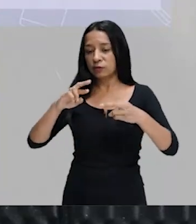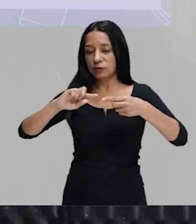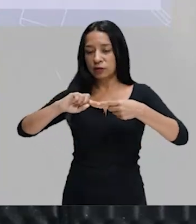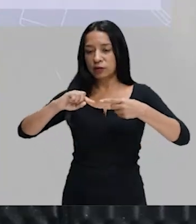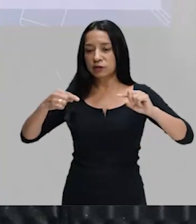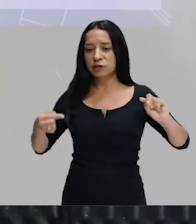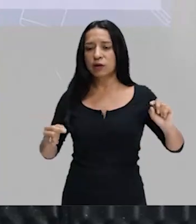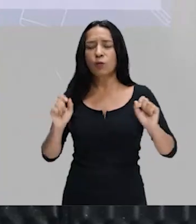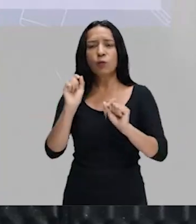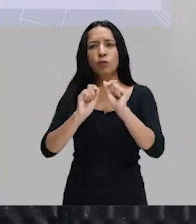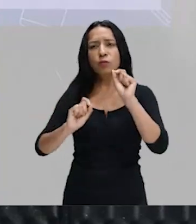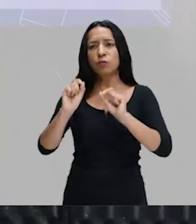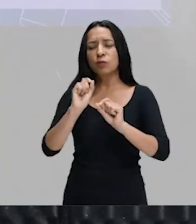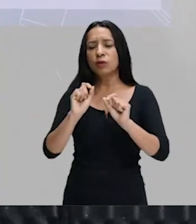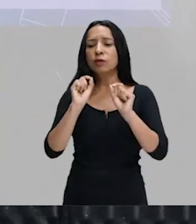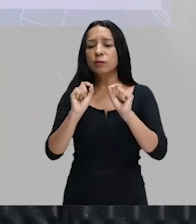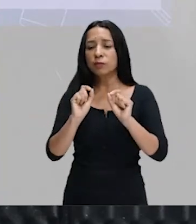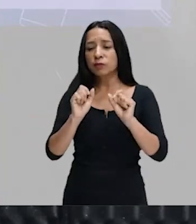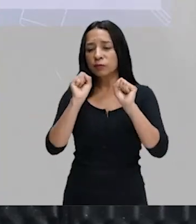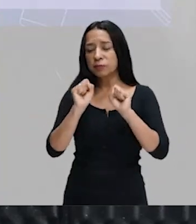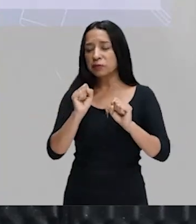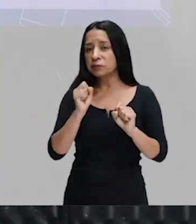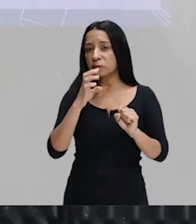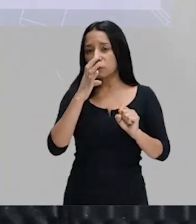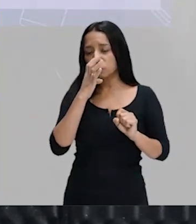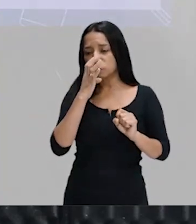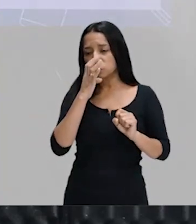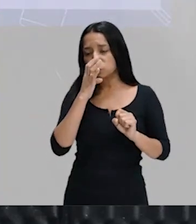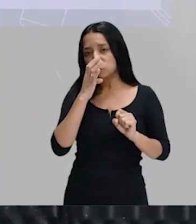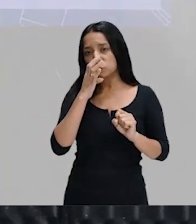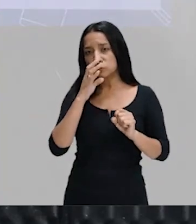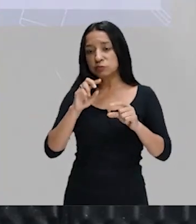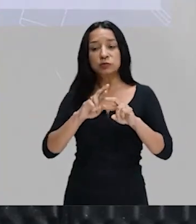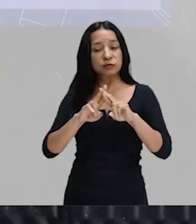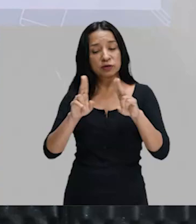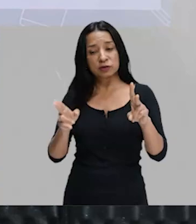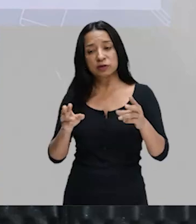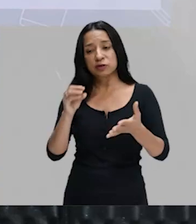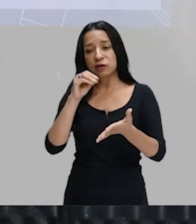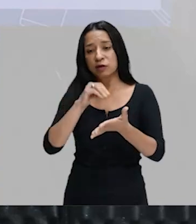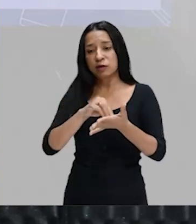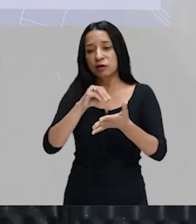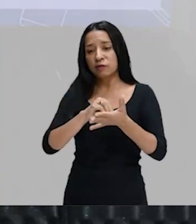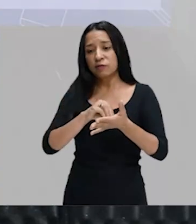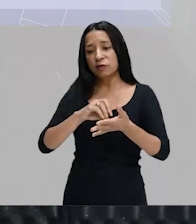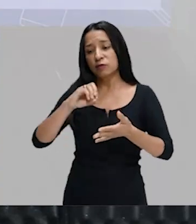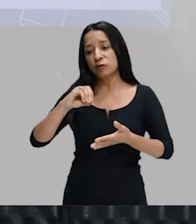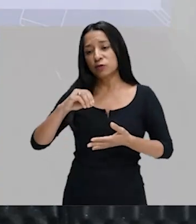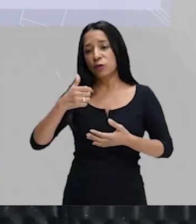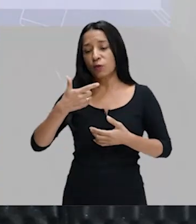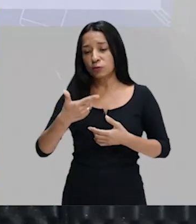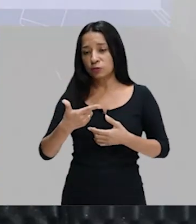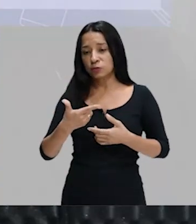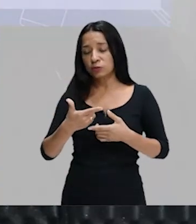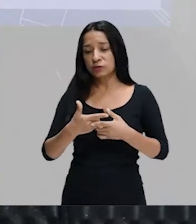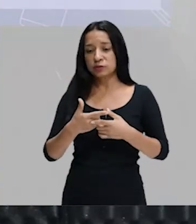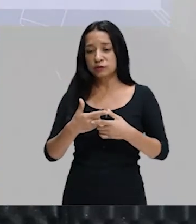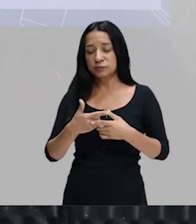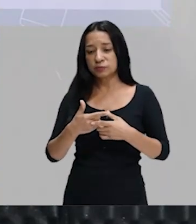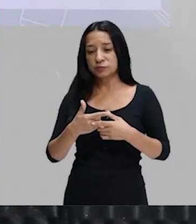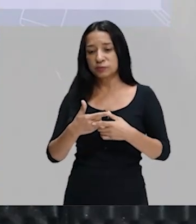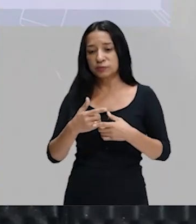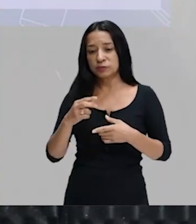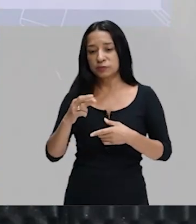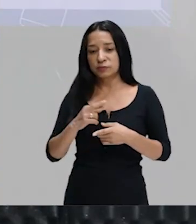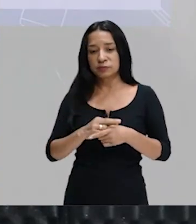de diferente entre essas duas moléculas? É a falta de oxigênio na